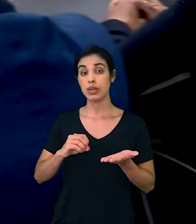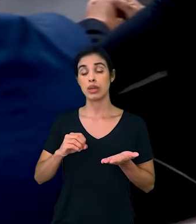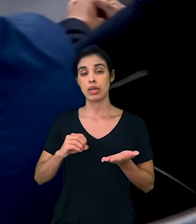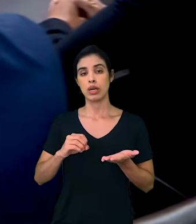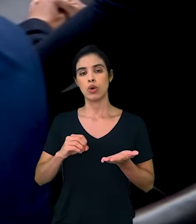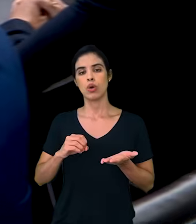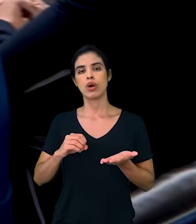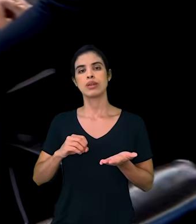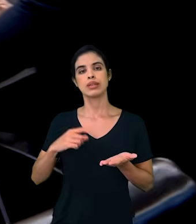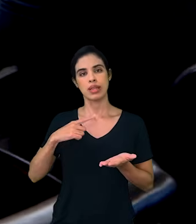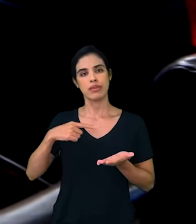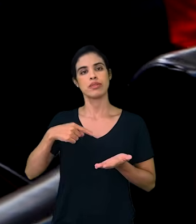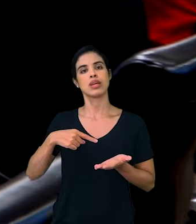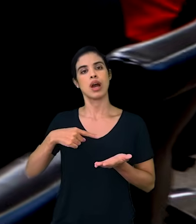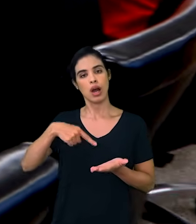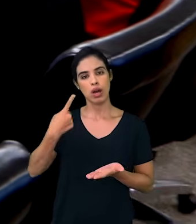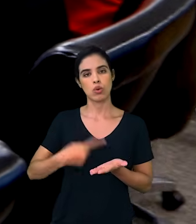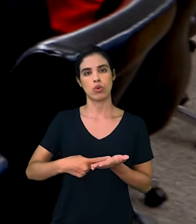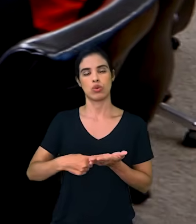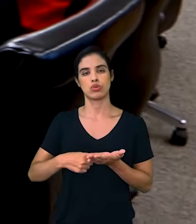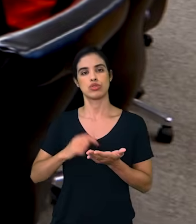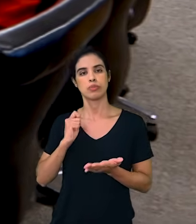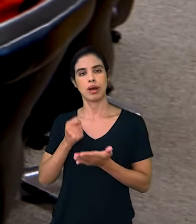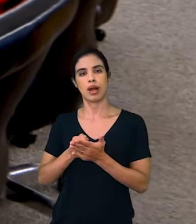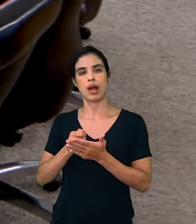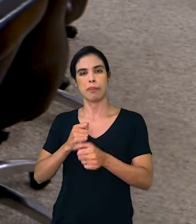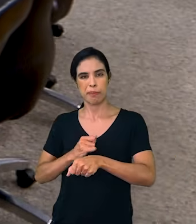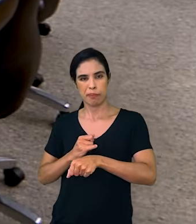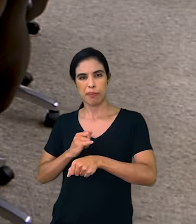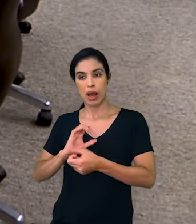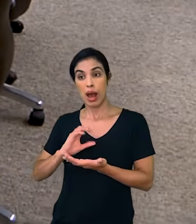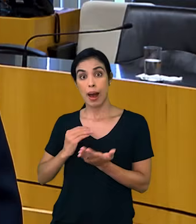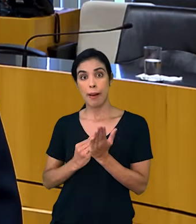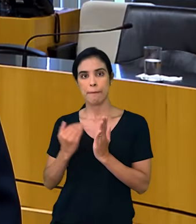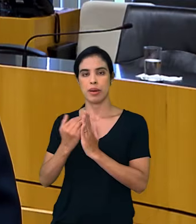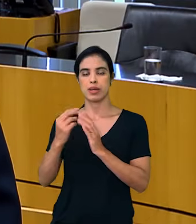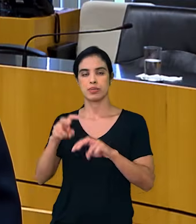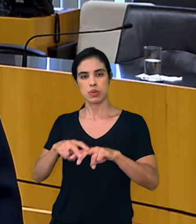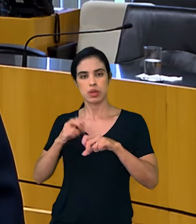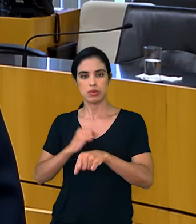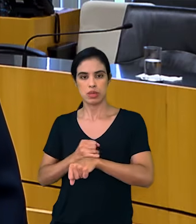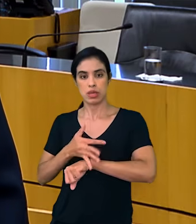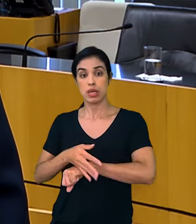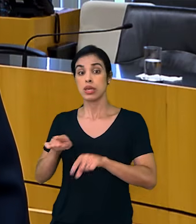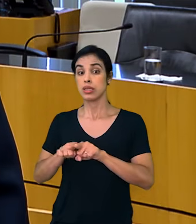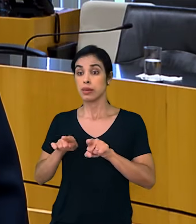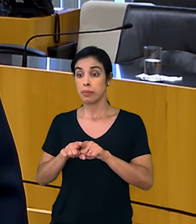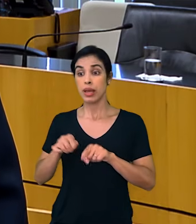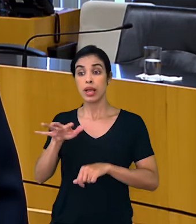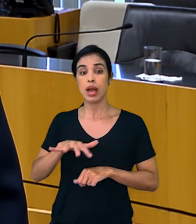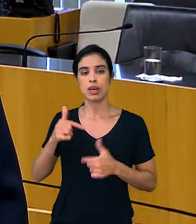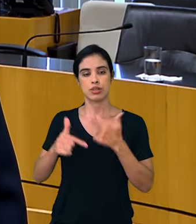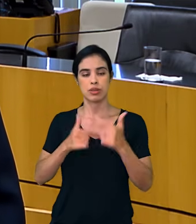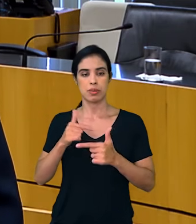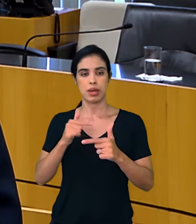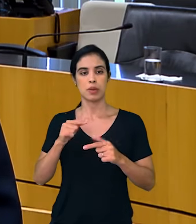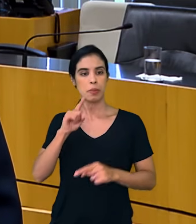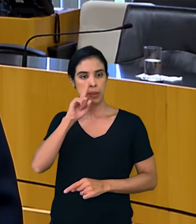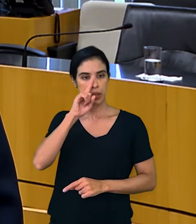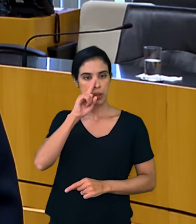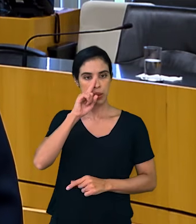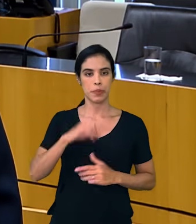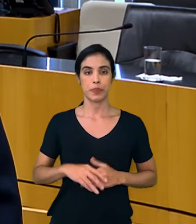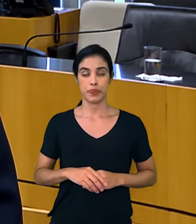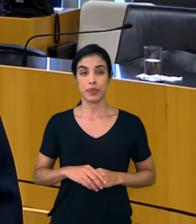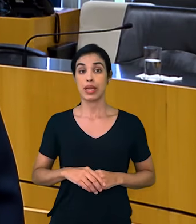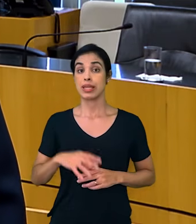coletivo garantiu o pagamento dos adicionais noturno e de periculosidade. A prontidão do tribunal, já